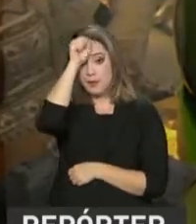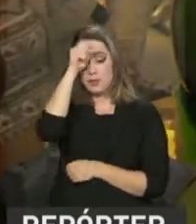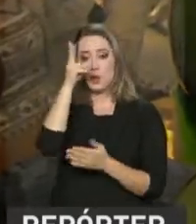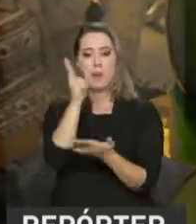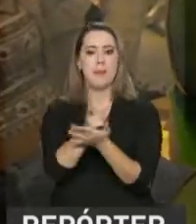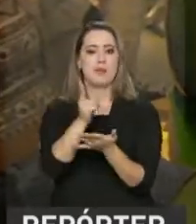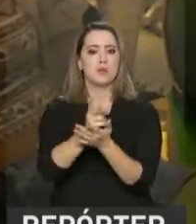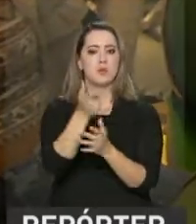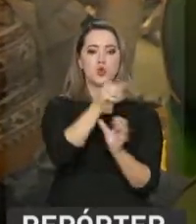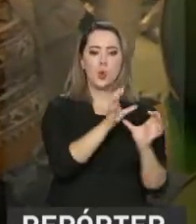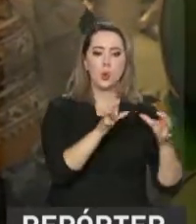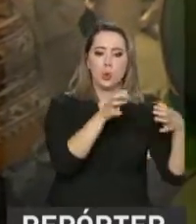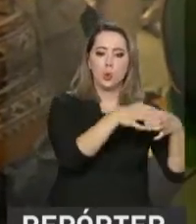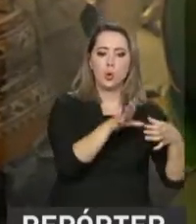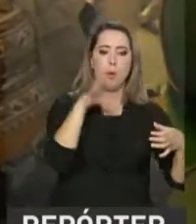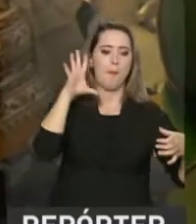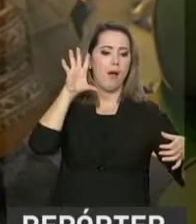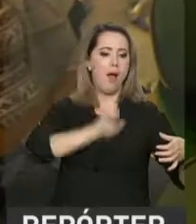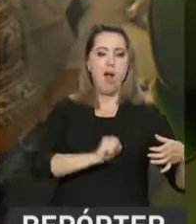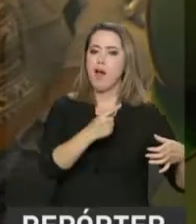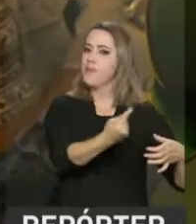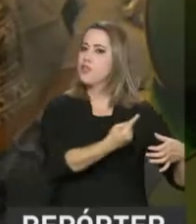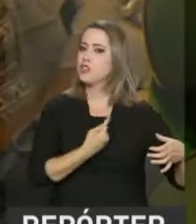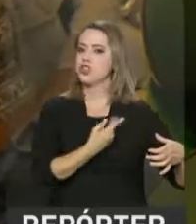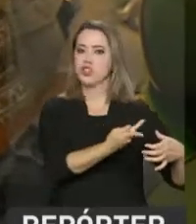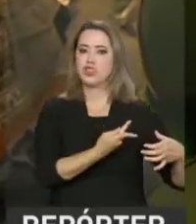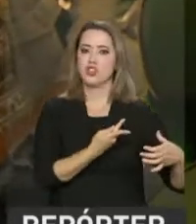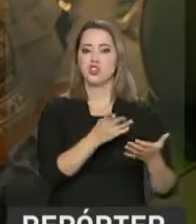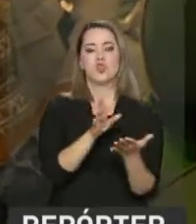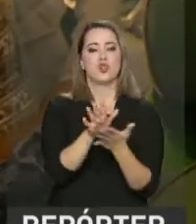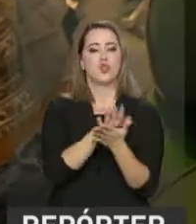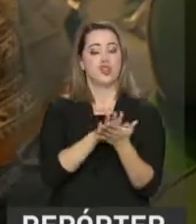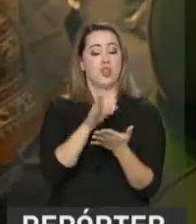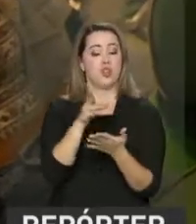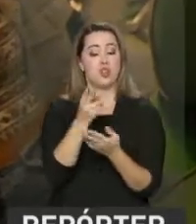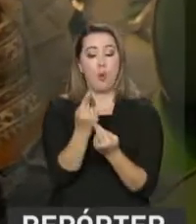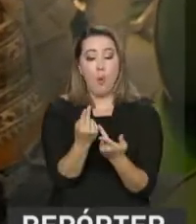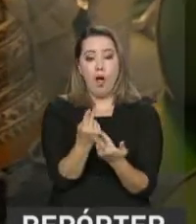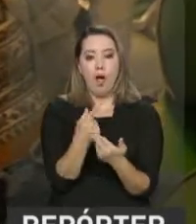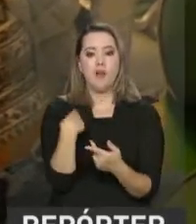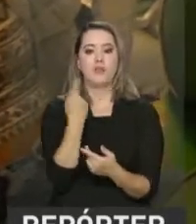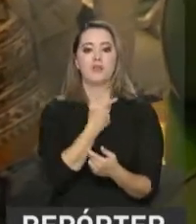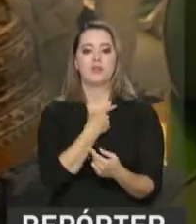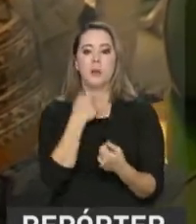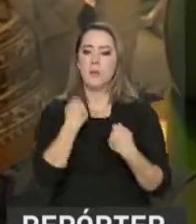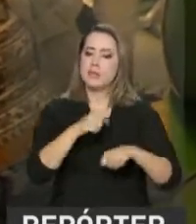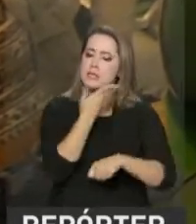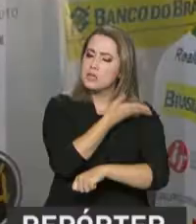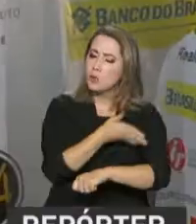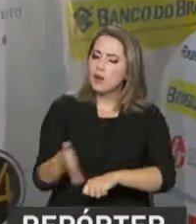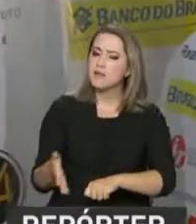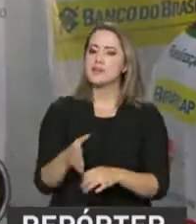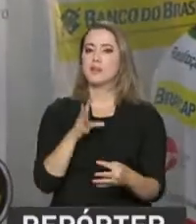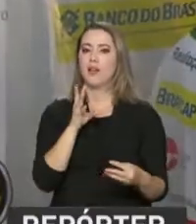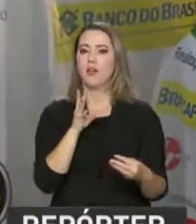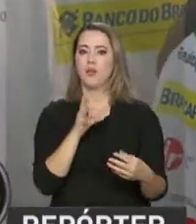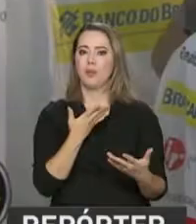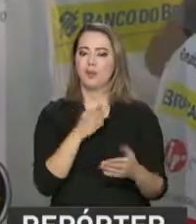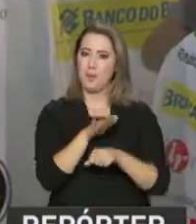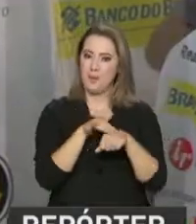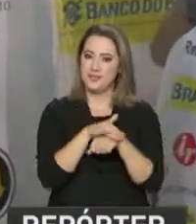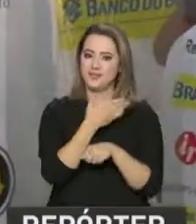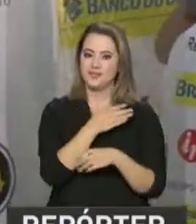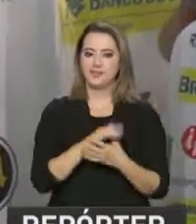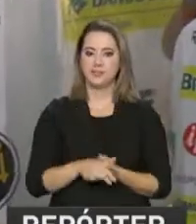químicos nos chamas nem mas sim e se deve tratar com muita educação e teve brinde